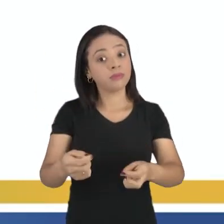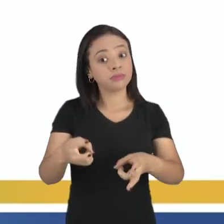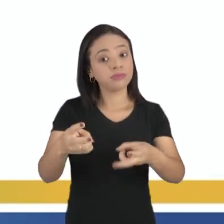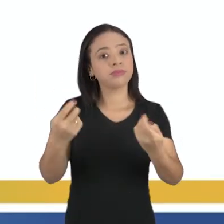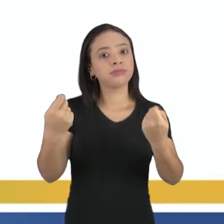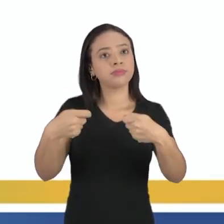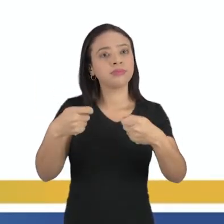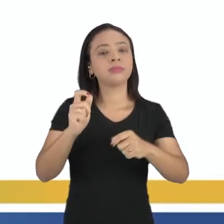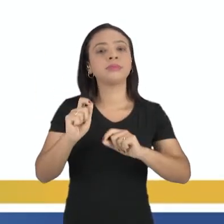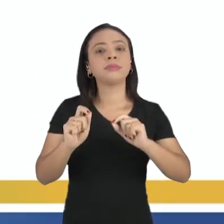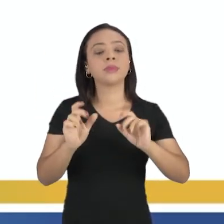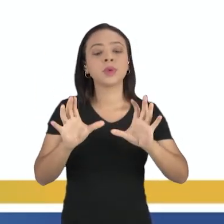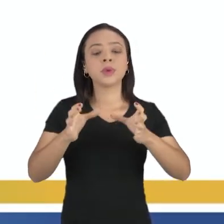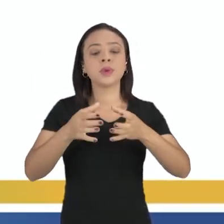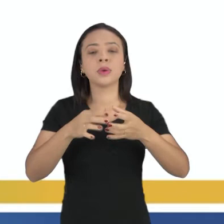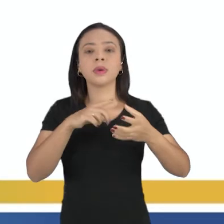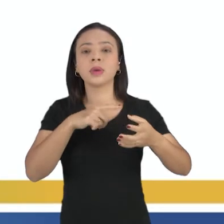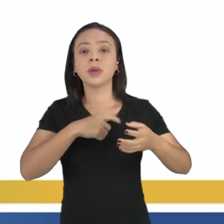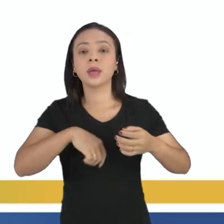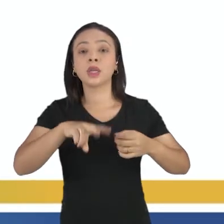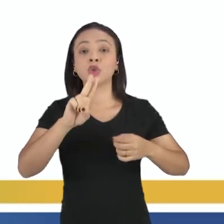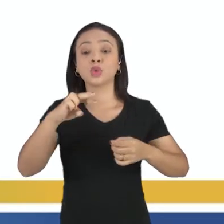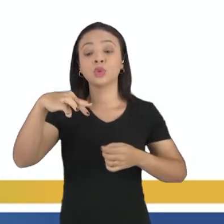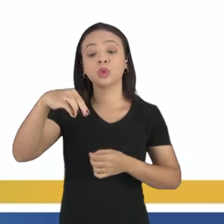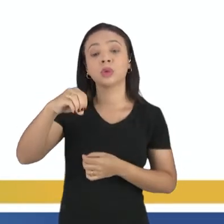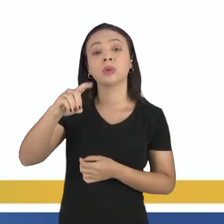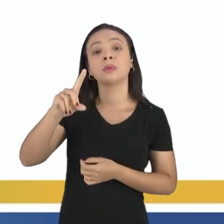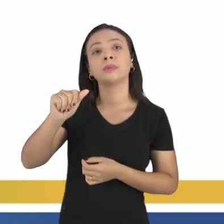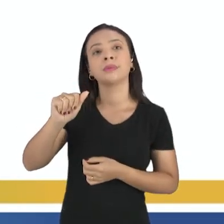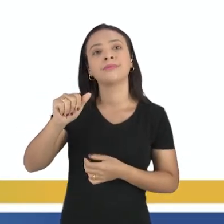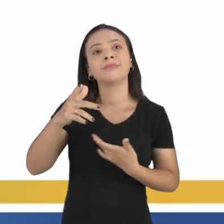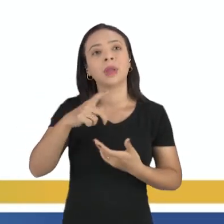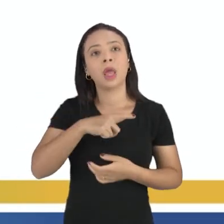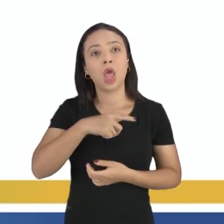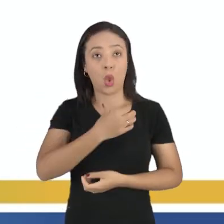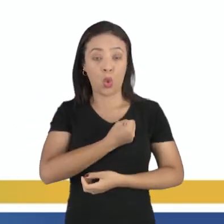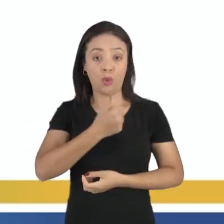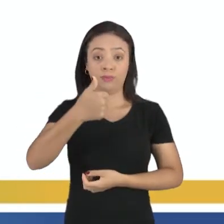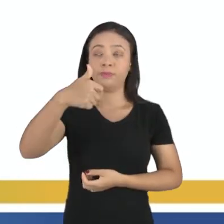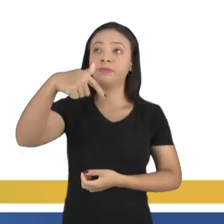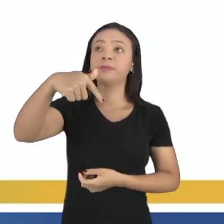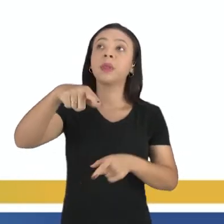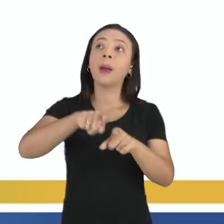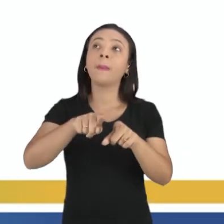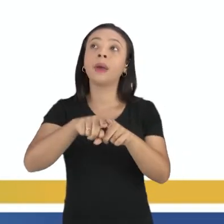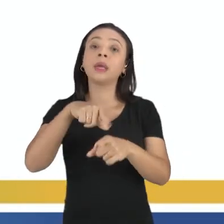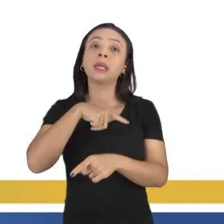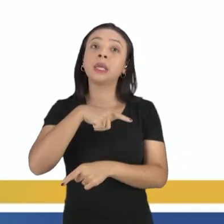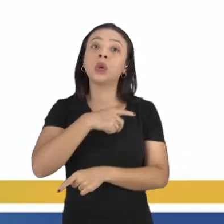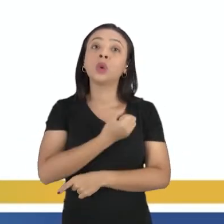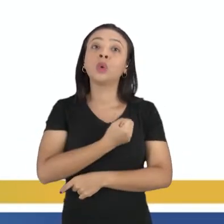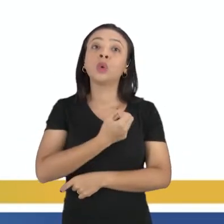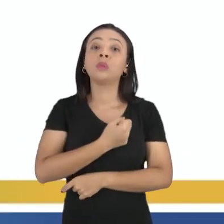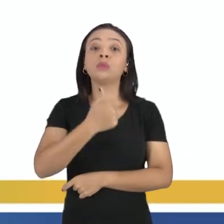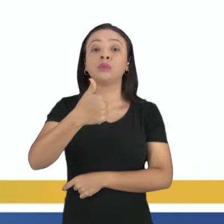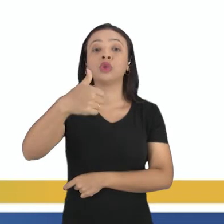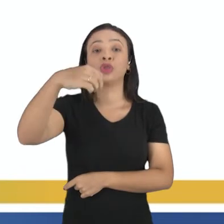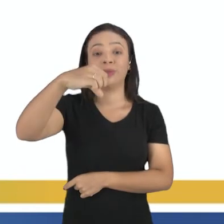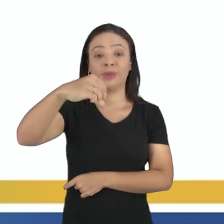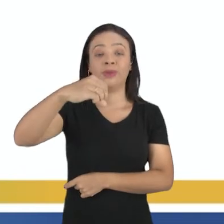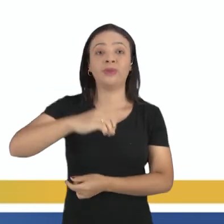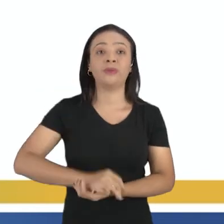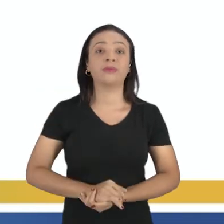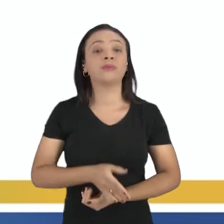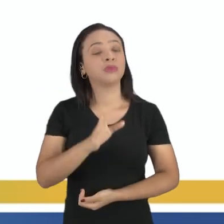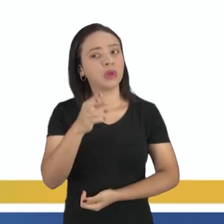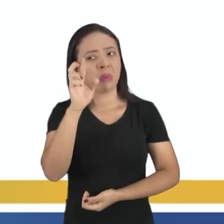perceber que nesse conjunto nós vamos ter duas modas. Temos o número 17 e também o número 19, né? Já que